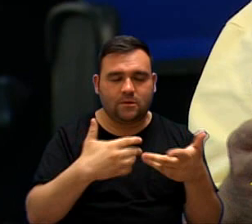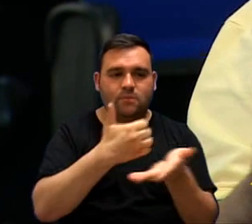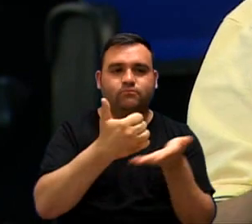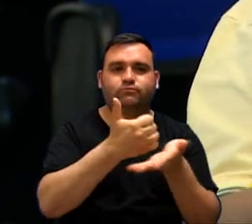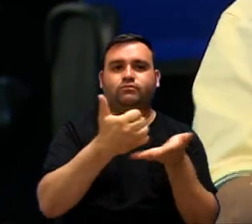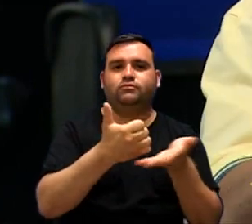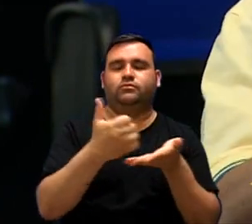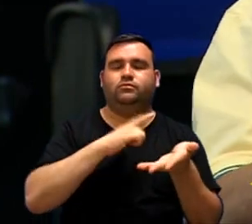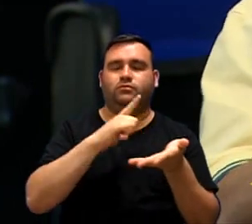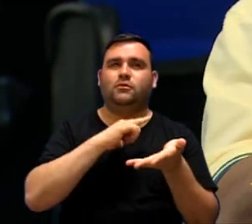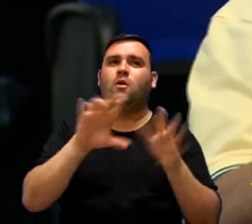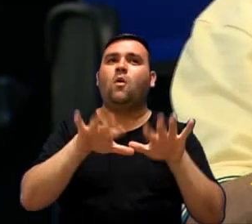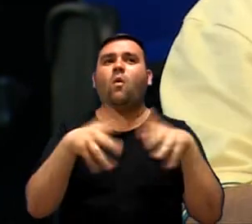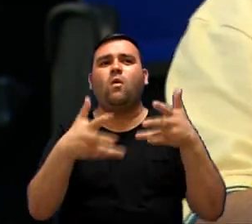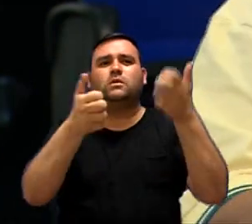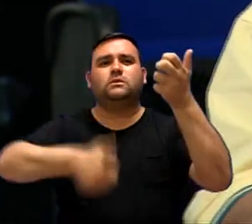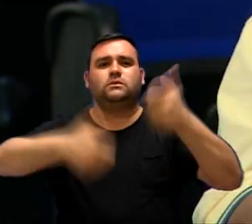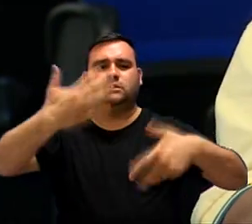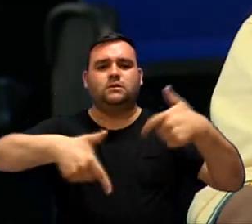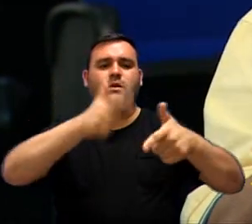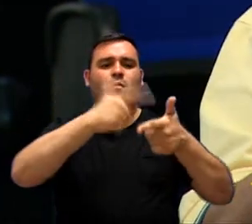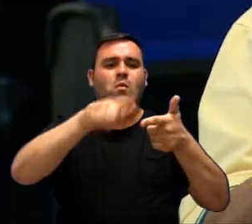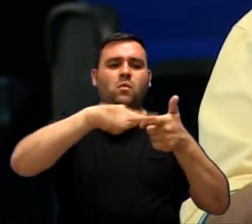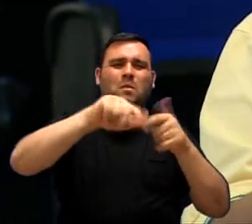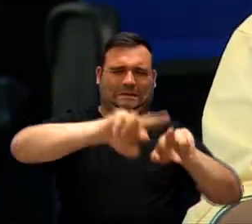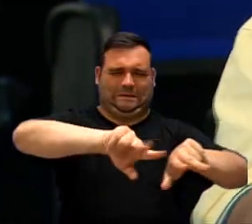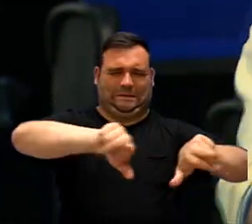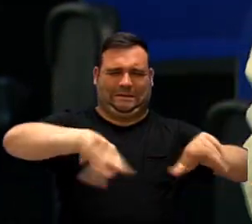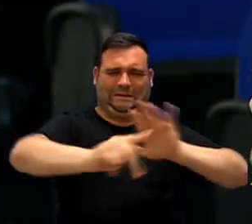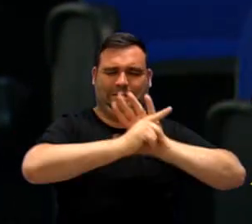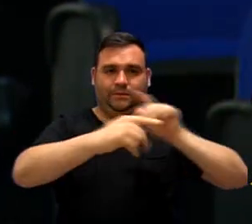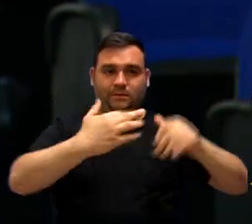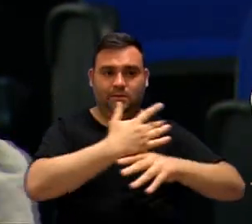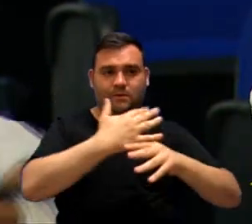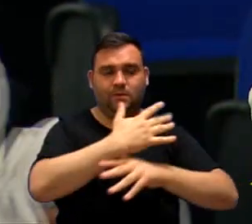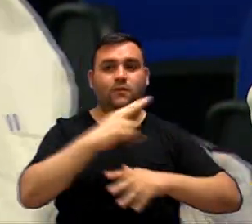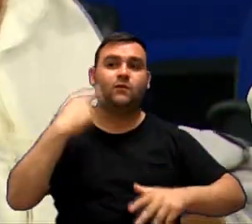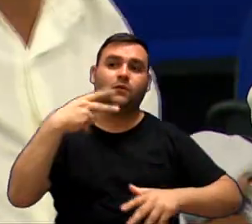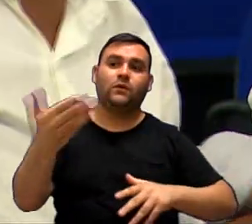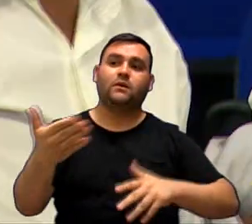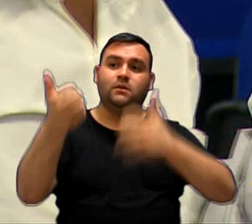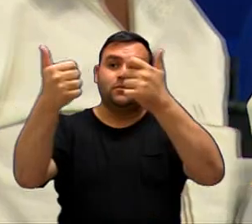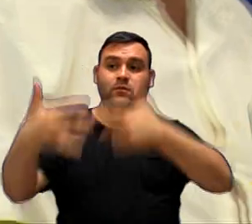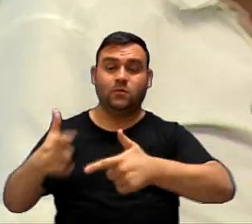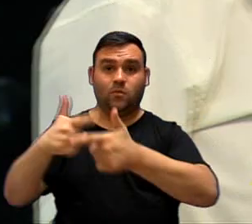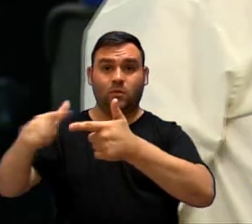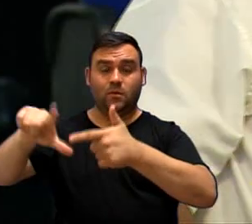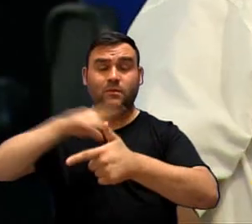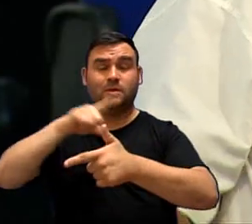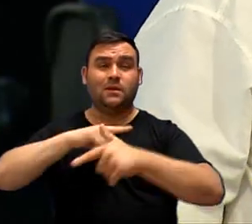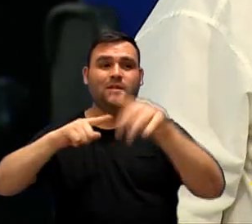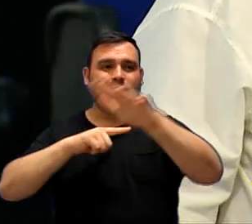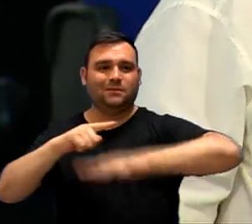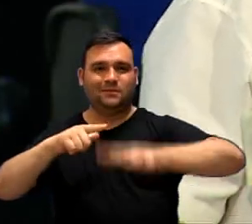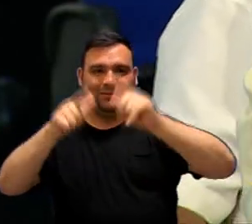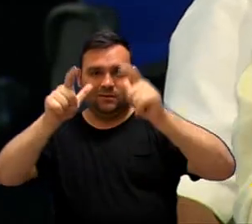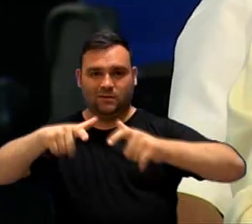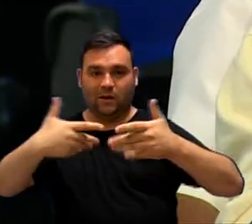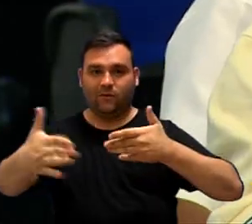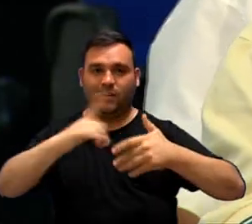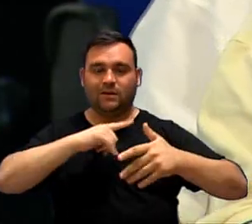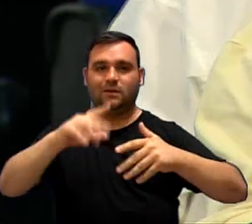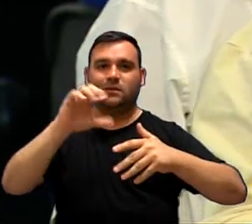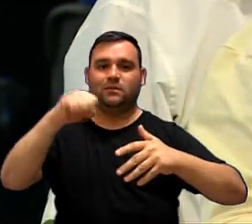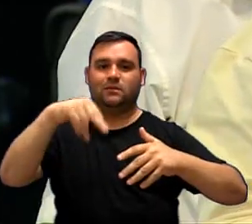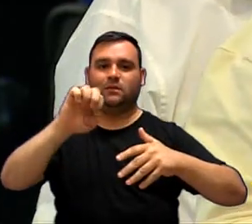disso. Ou falar sobre os problemas vários que a cidade tem. O vereador tocou num agora. Essa área que vai ser, se